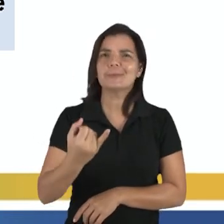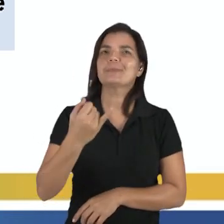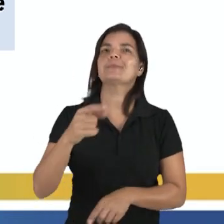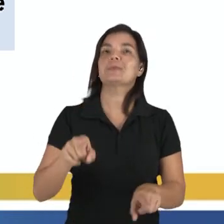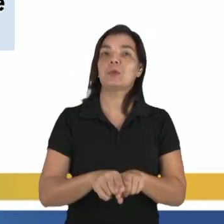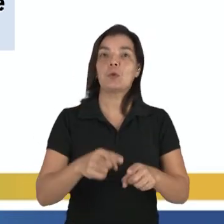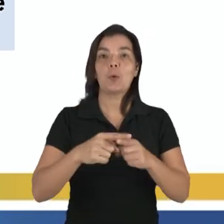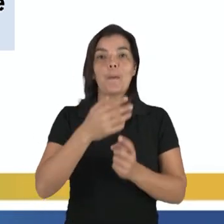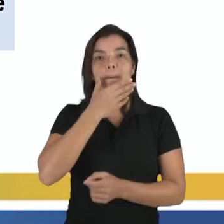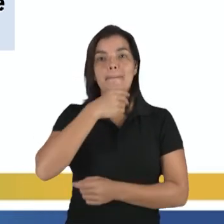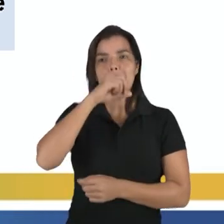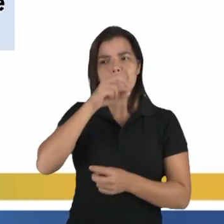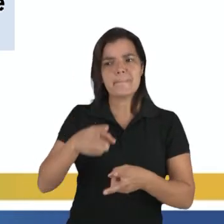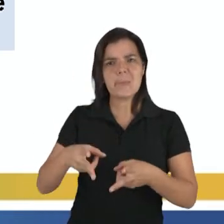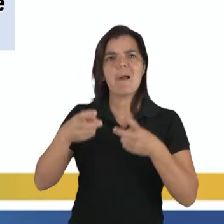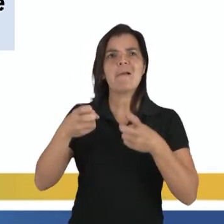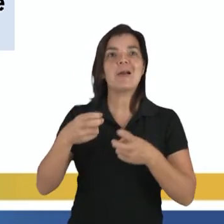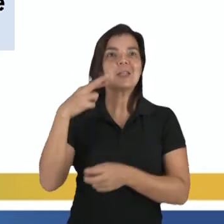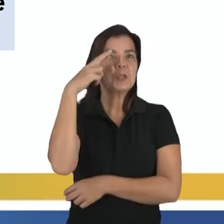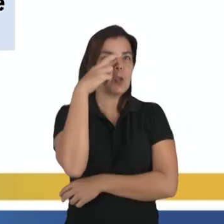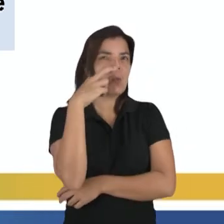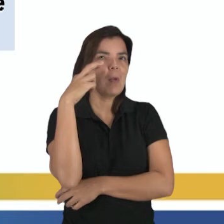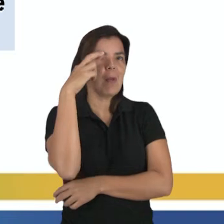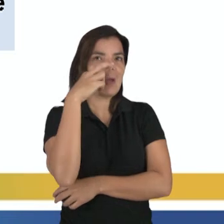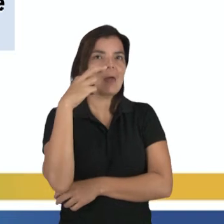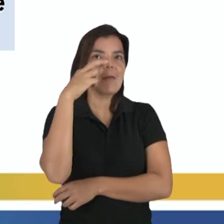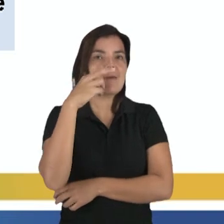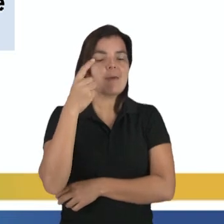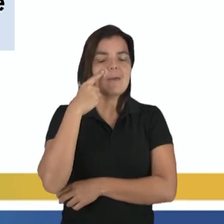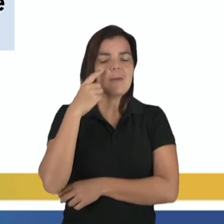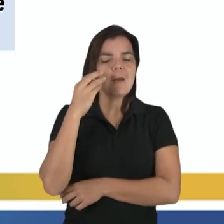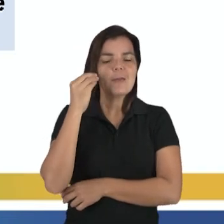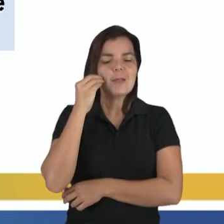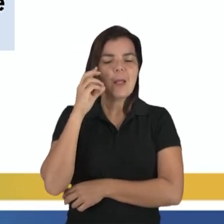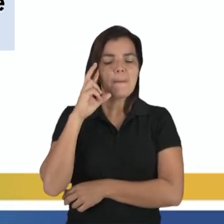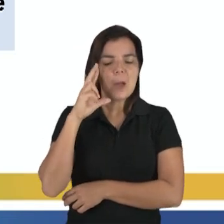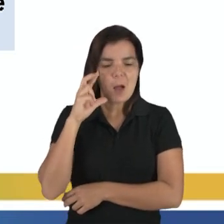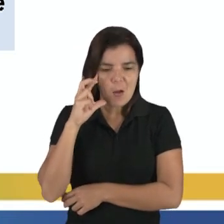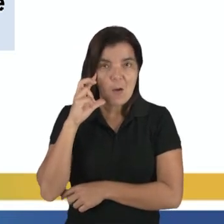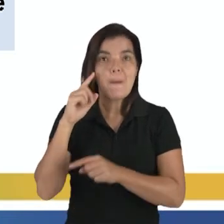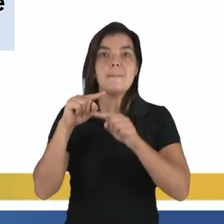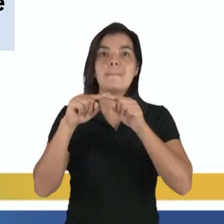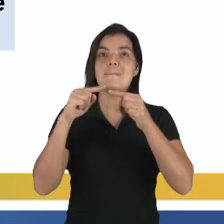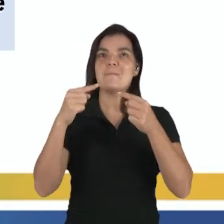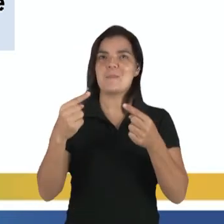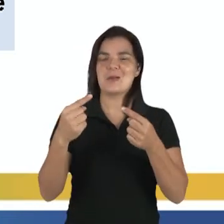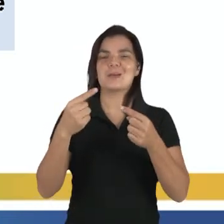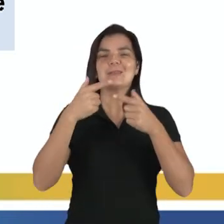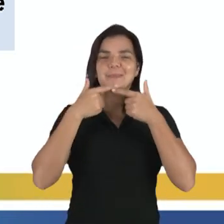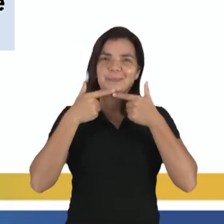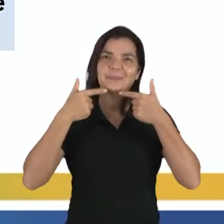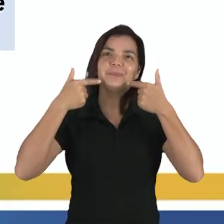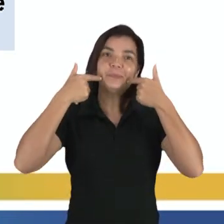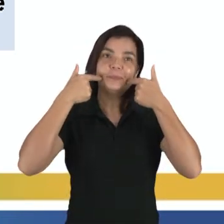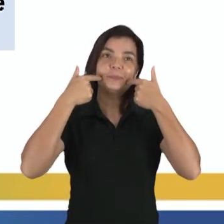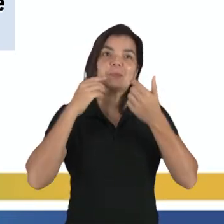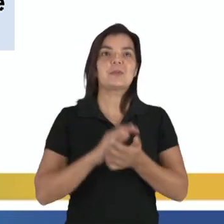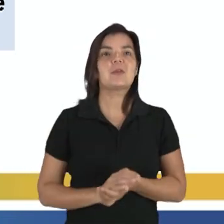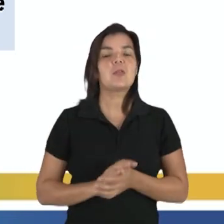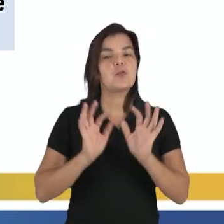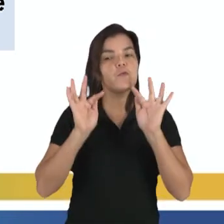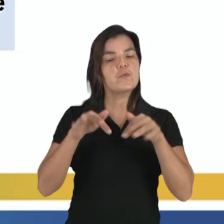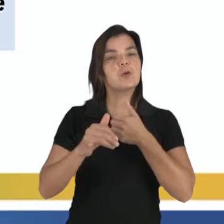tenso, porque é quando o pai percebe que está sendo observado. Ele ameaça baixar o rosto, mas no final abre um